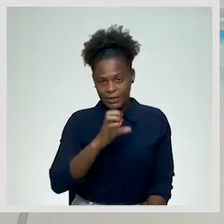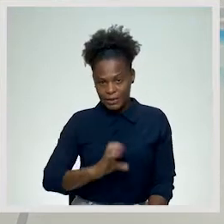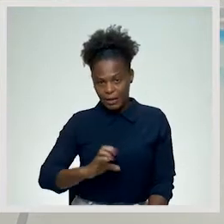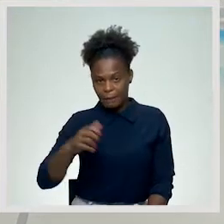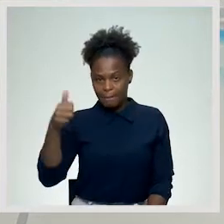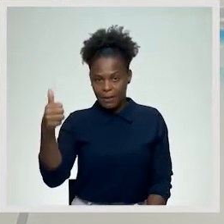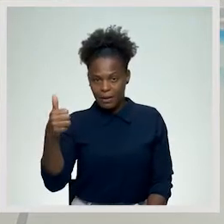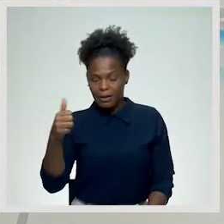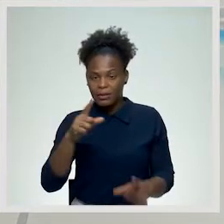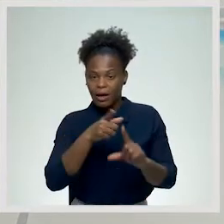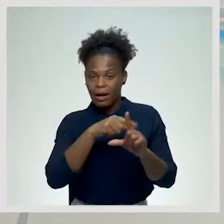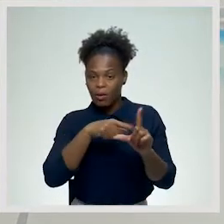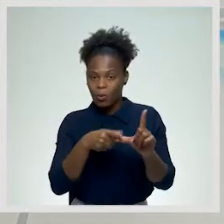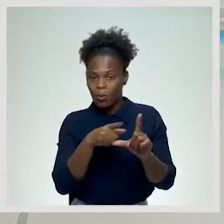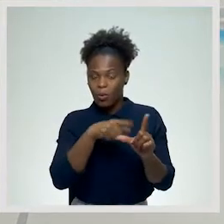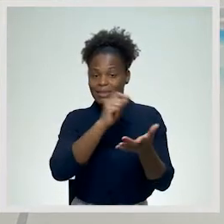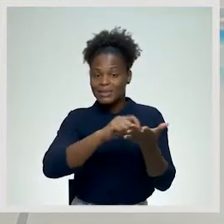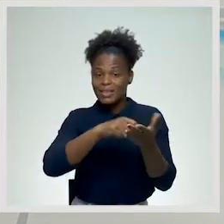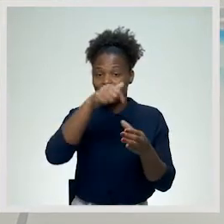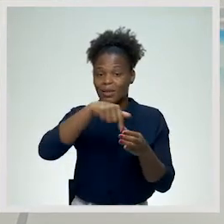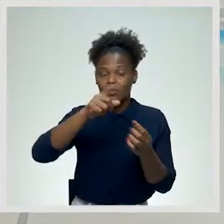ACB, que é um ângulo inscrito numa